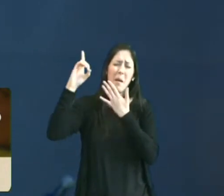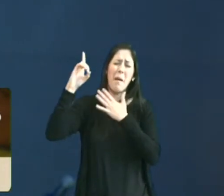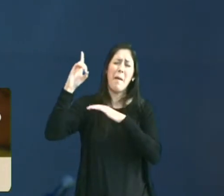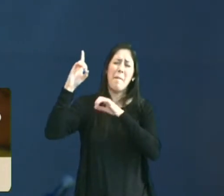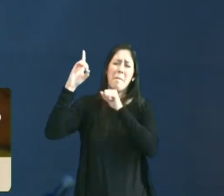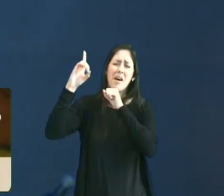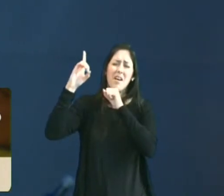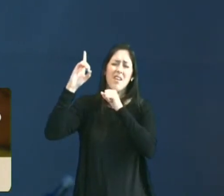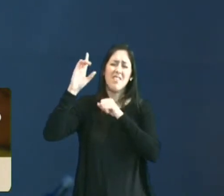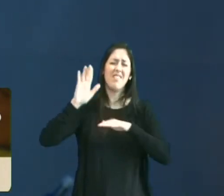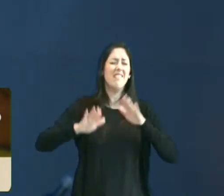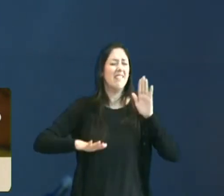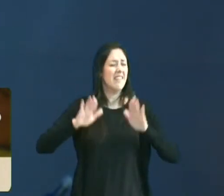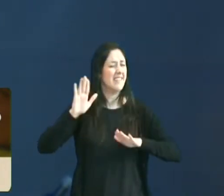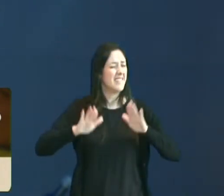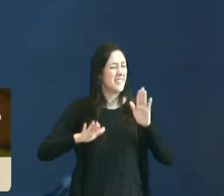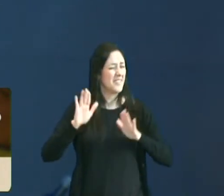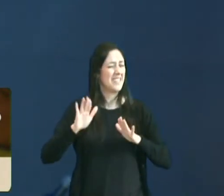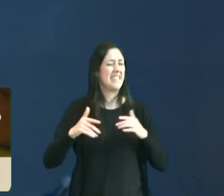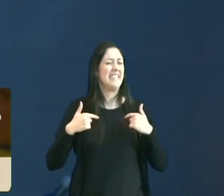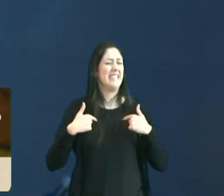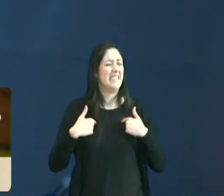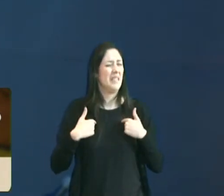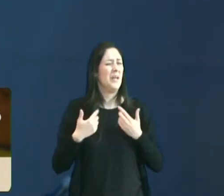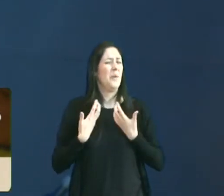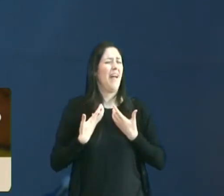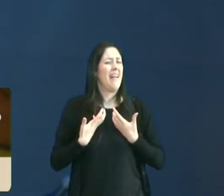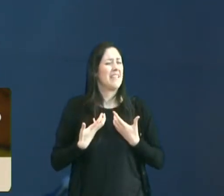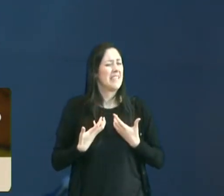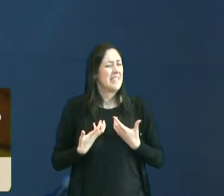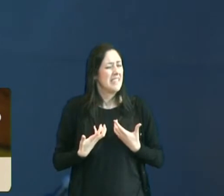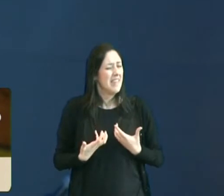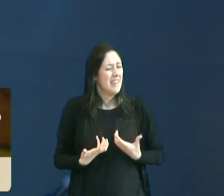eu me sinto tão cansado.